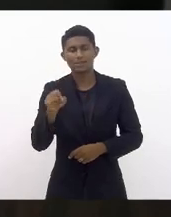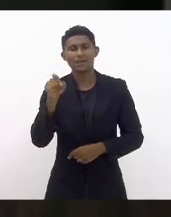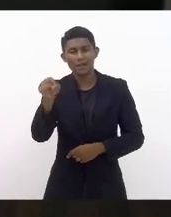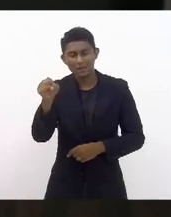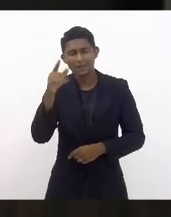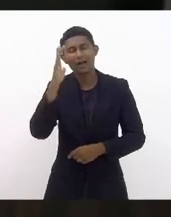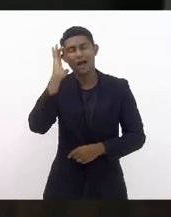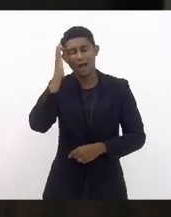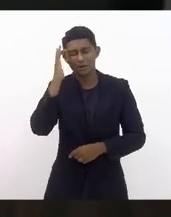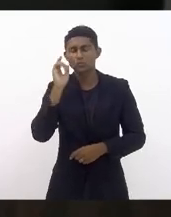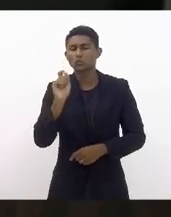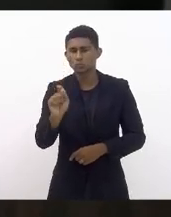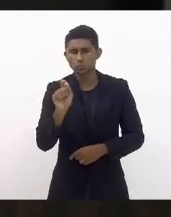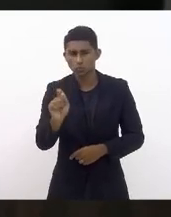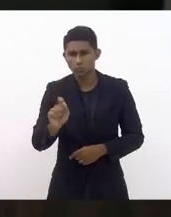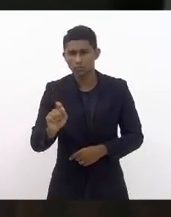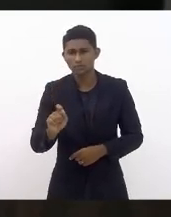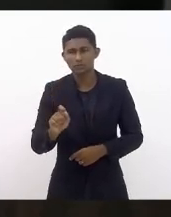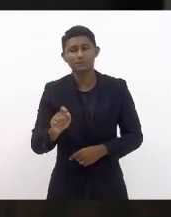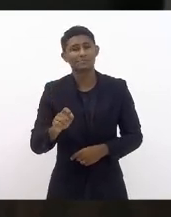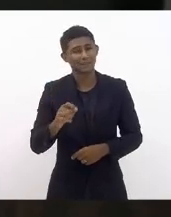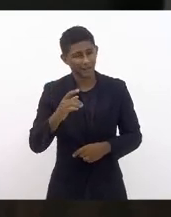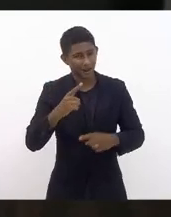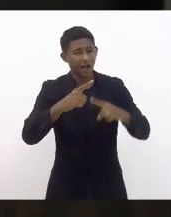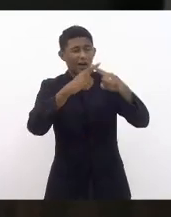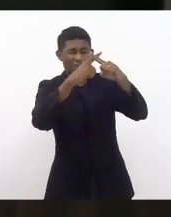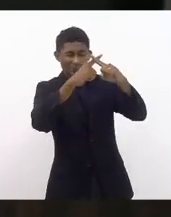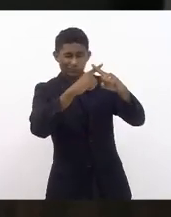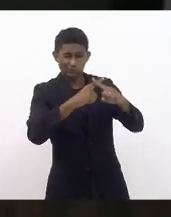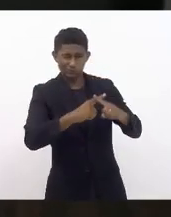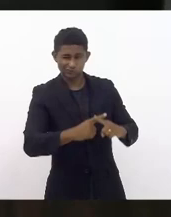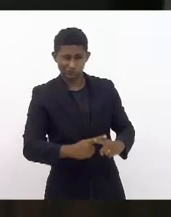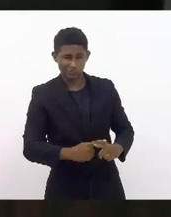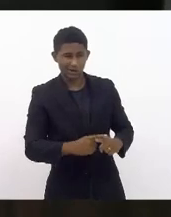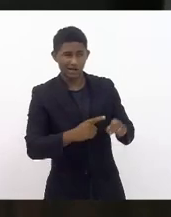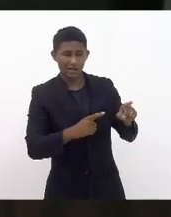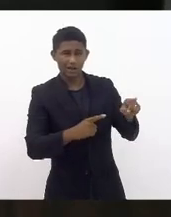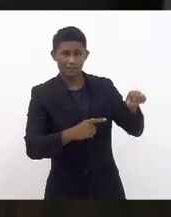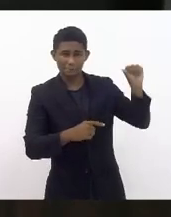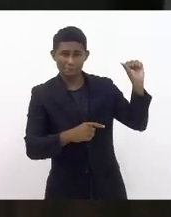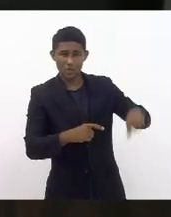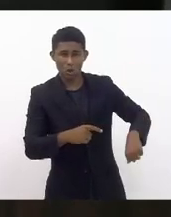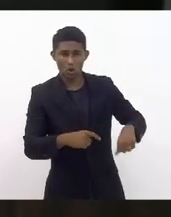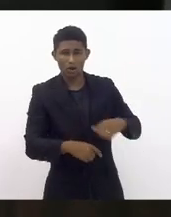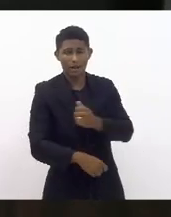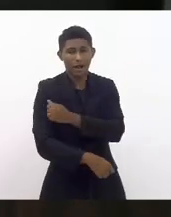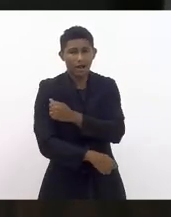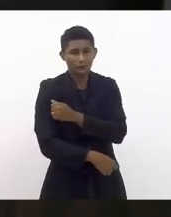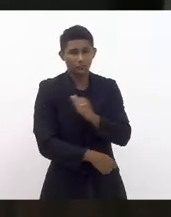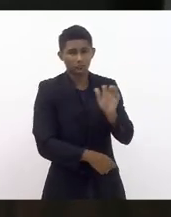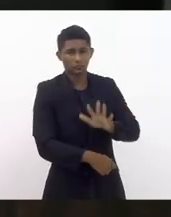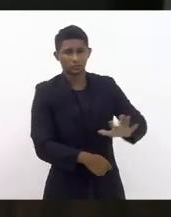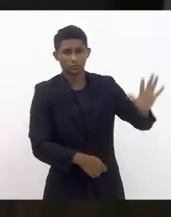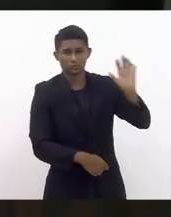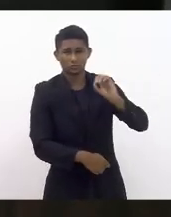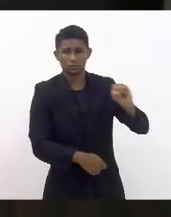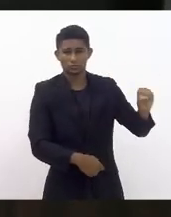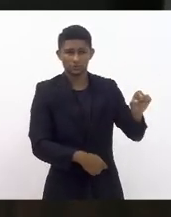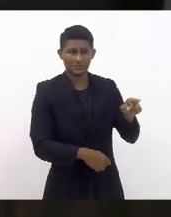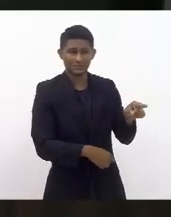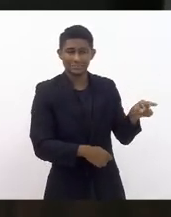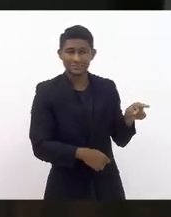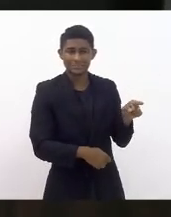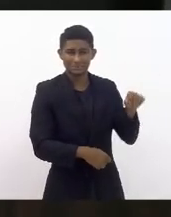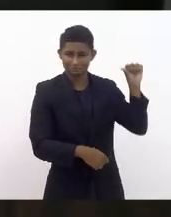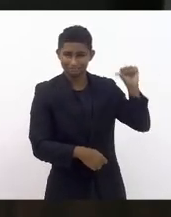ela acha que a concorrência vai ser pior para o aluno da Zona Oeste, que tem poucas condições. E aí